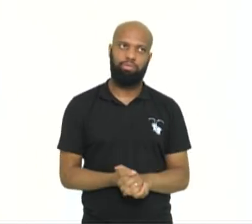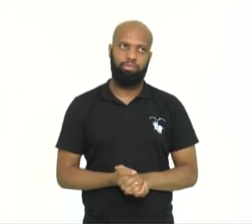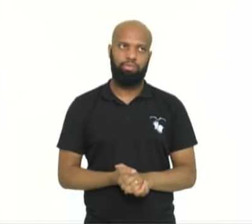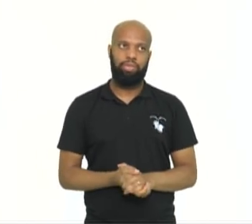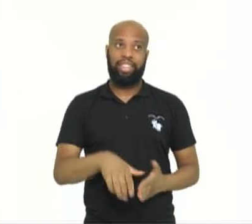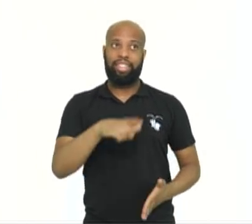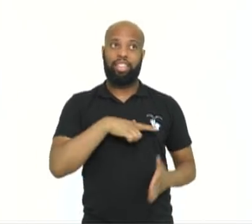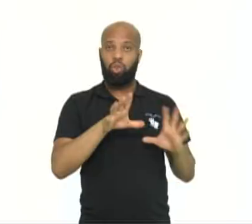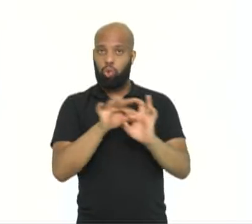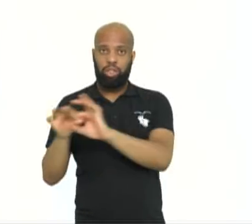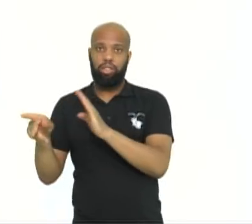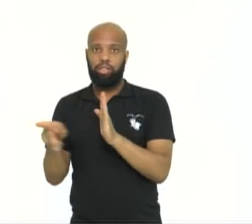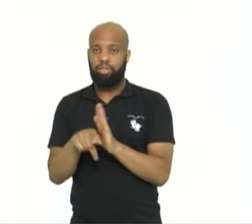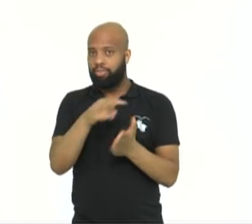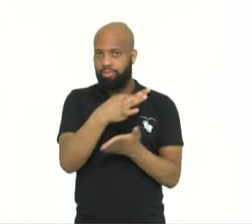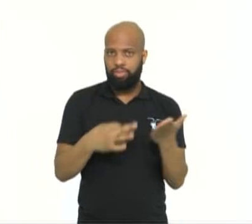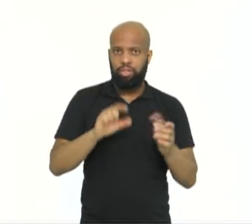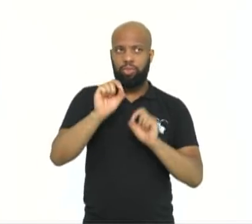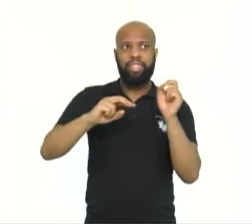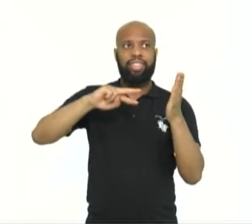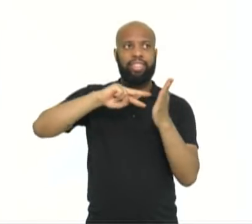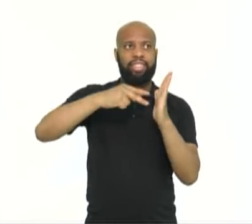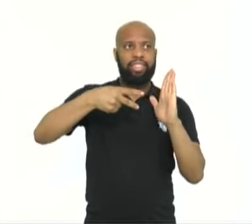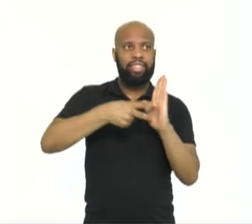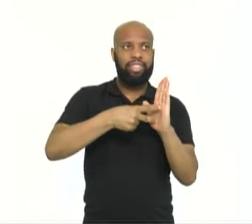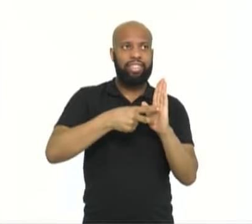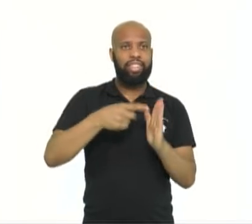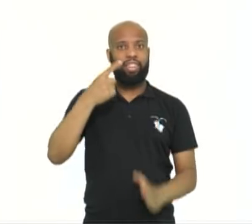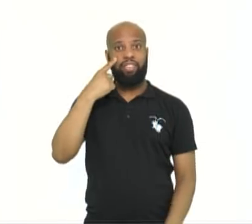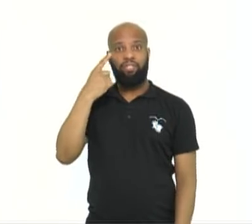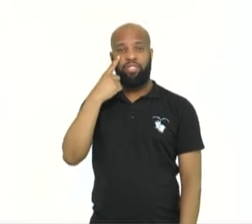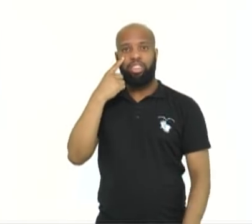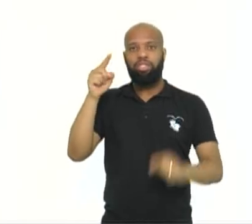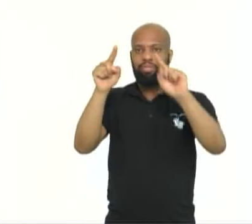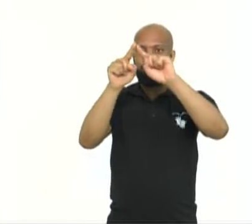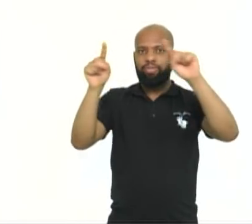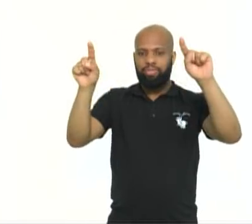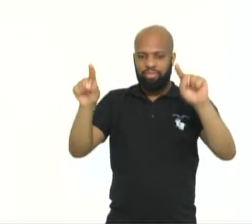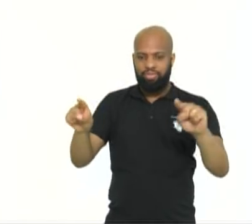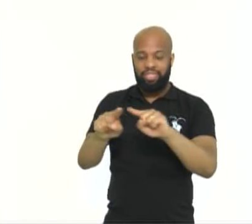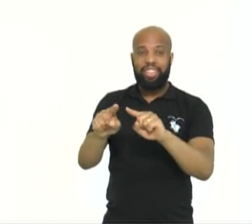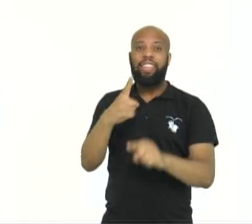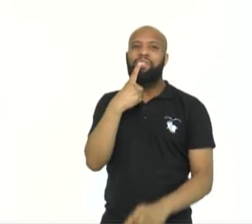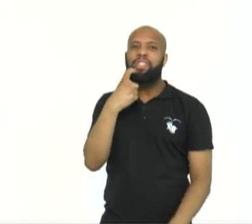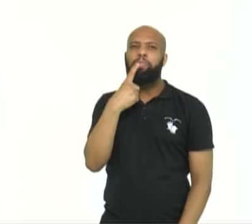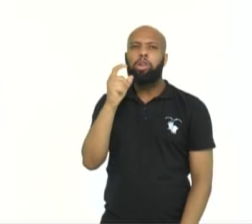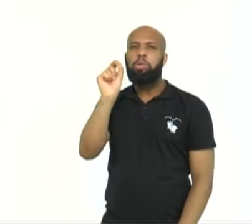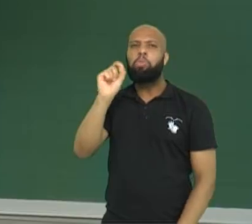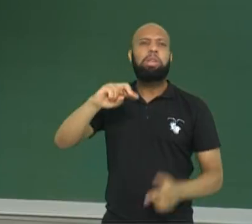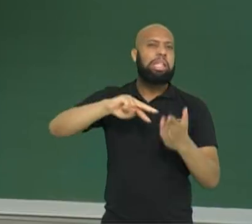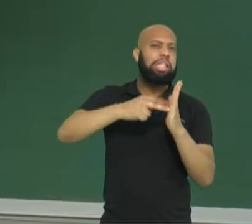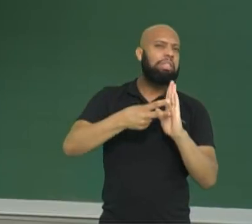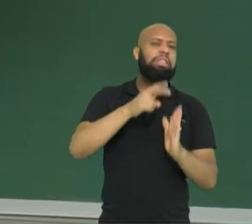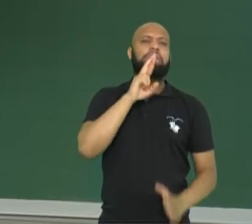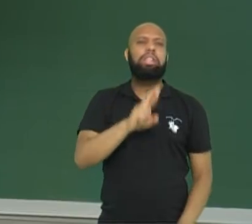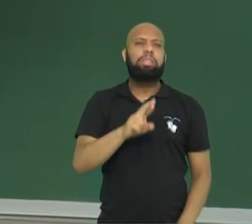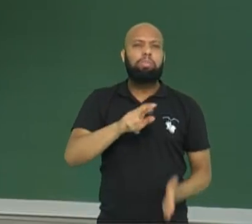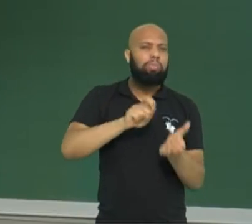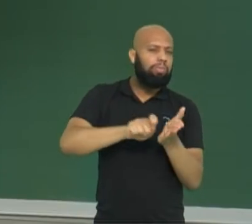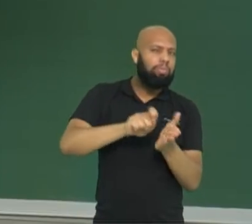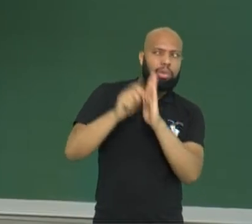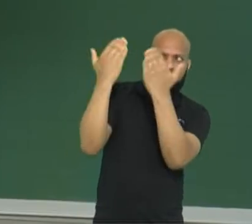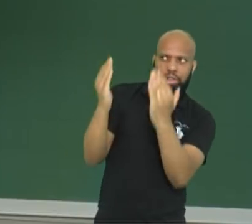no contexto do trecho, o que significa esta expressão, as deveras? O que será que ela significa?